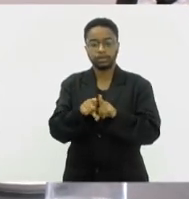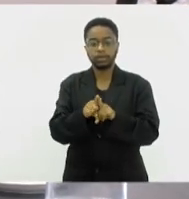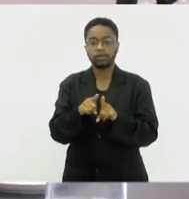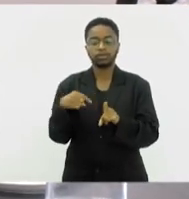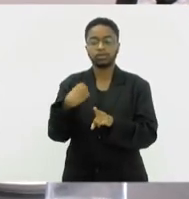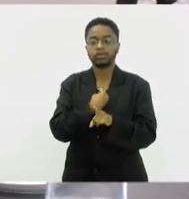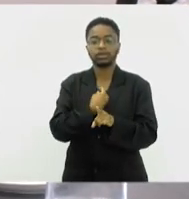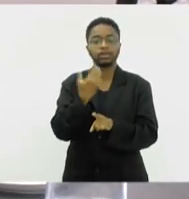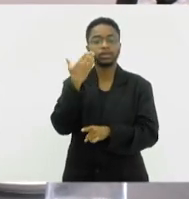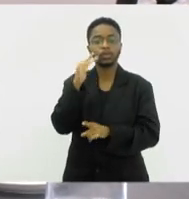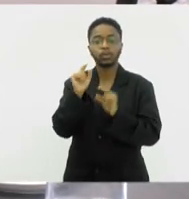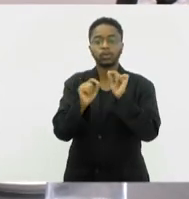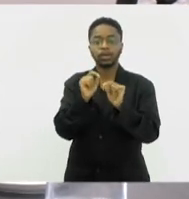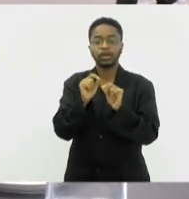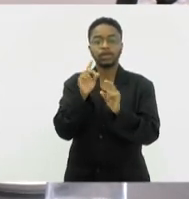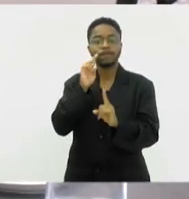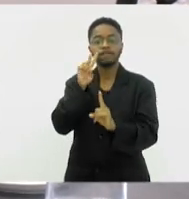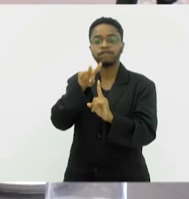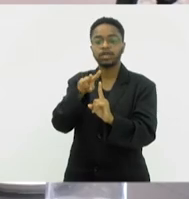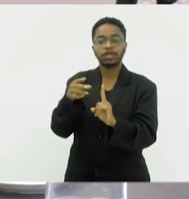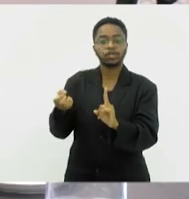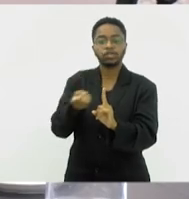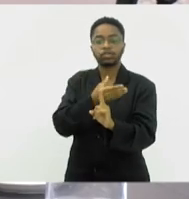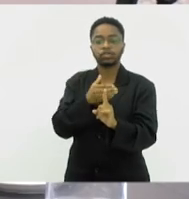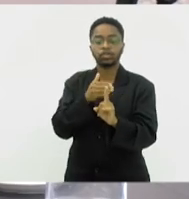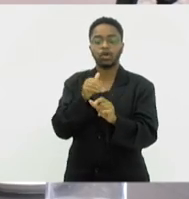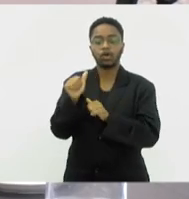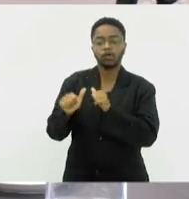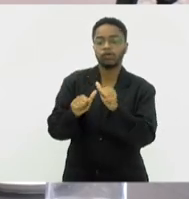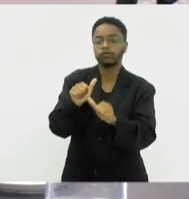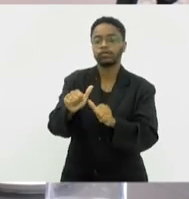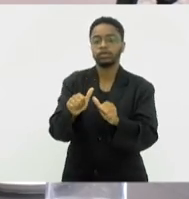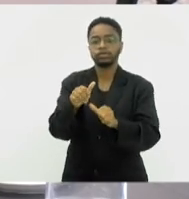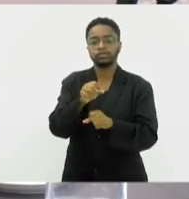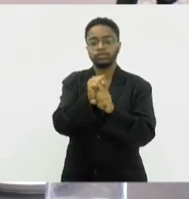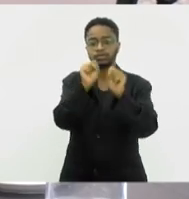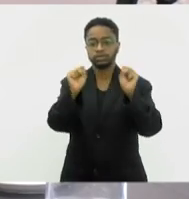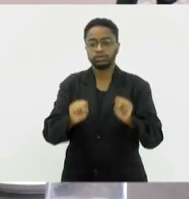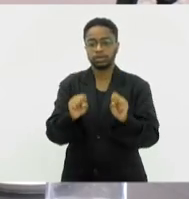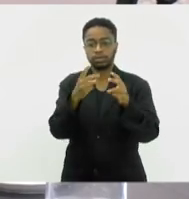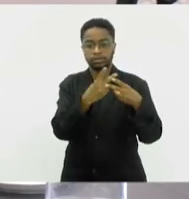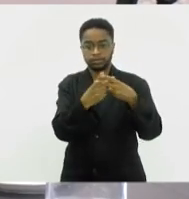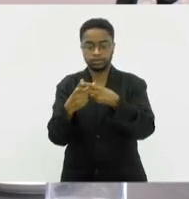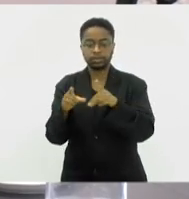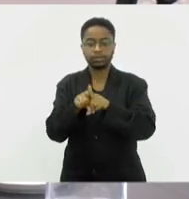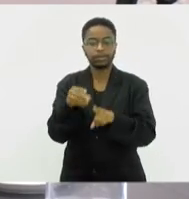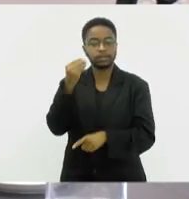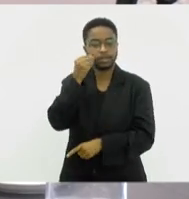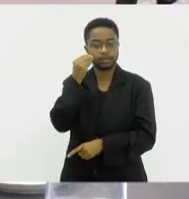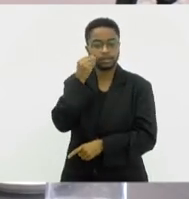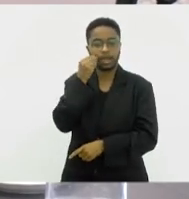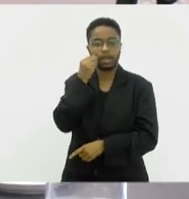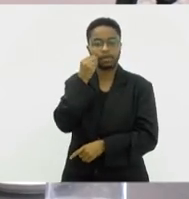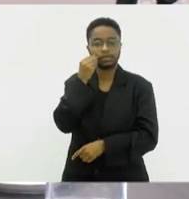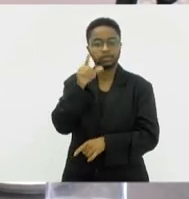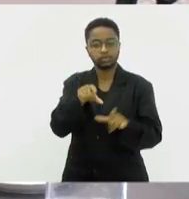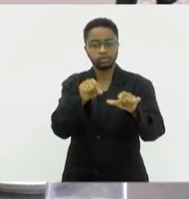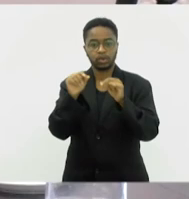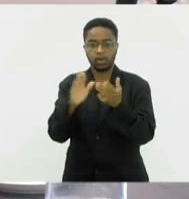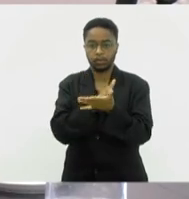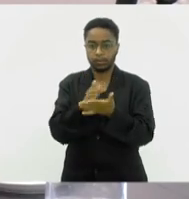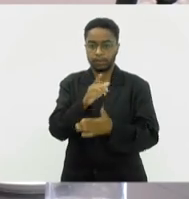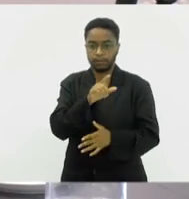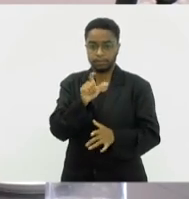de olhar as atualizações do sistema penitenciário e talvez fazer algumas apostas. Sempre no bojo do